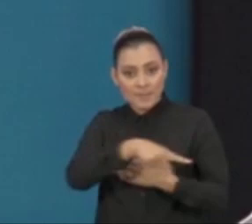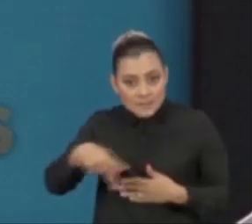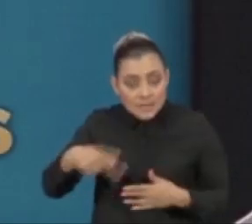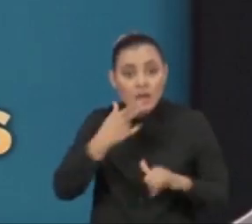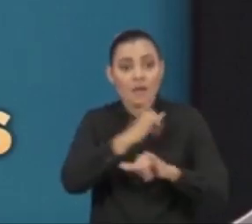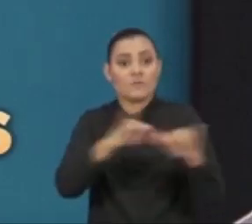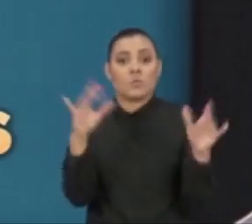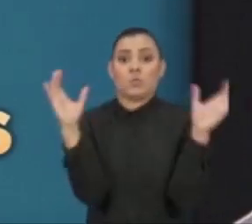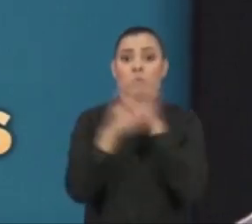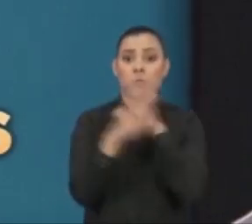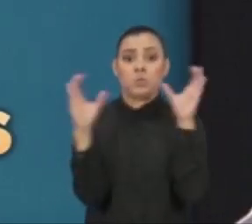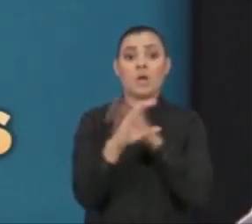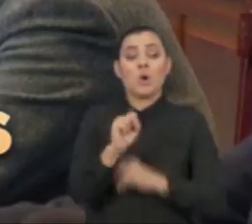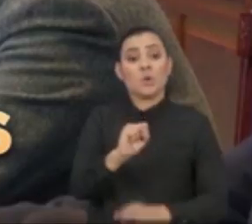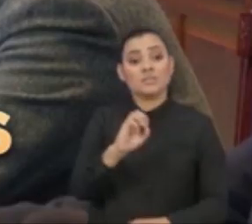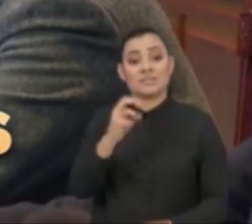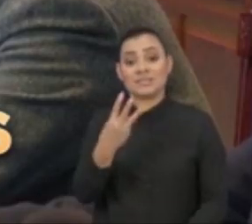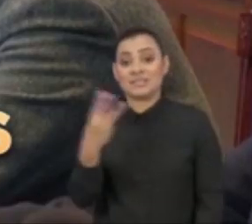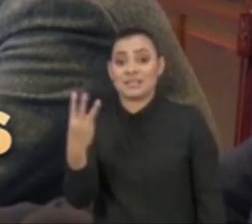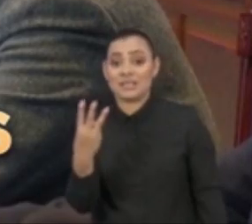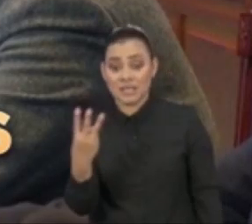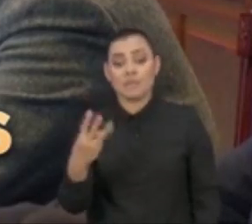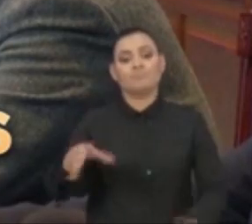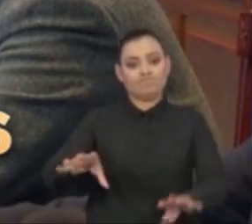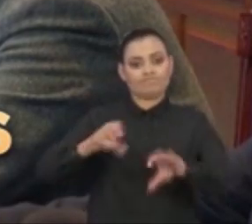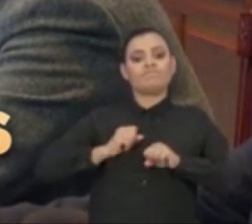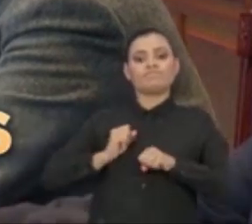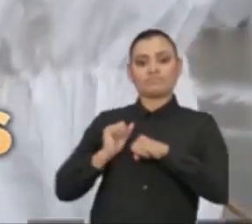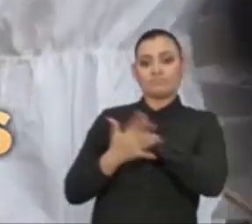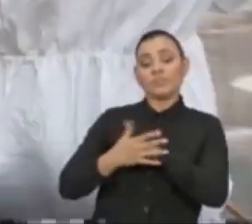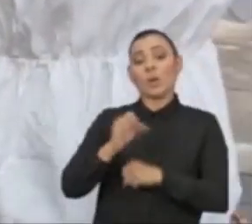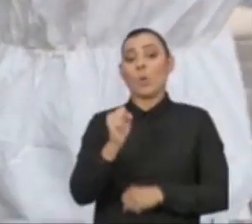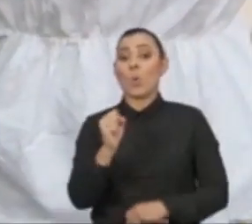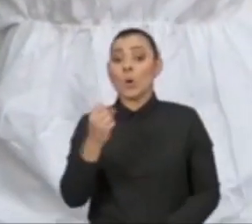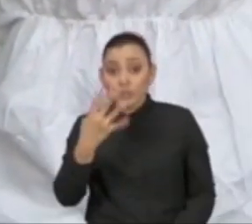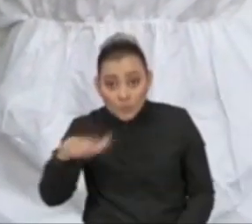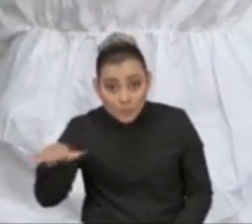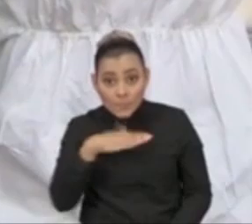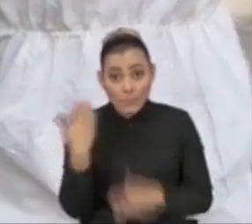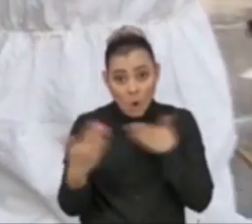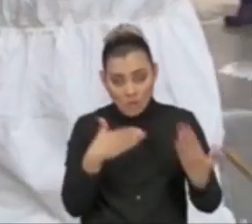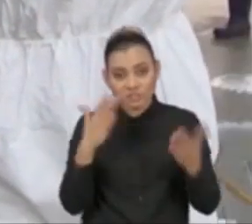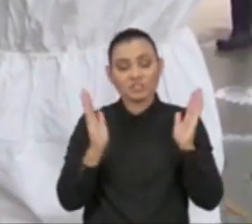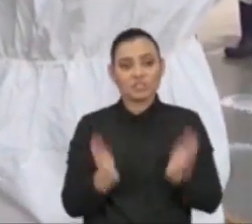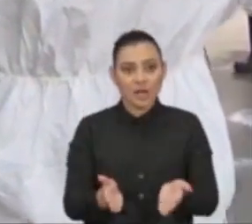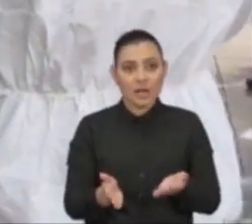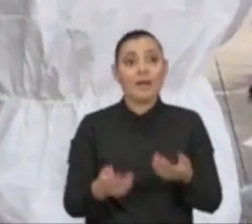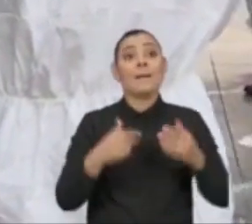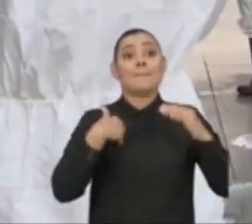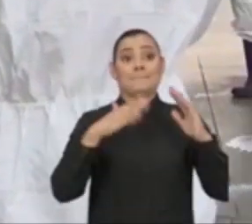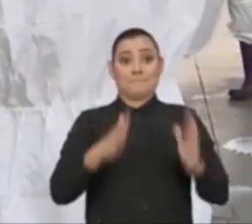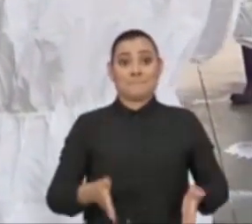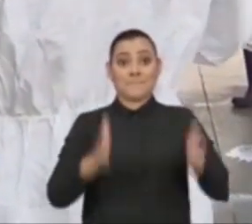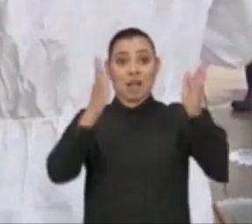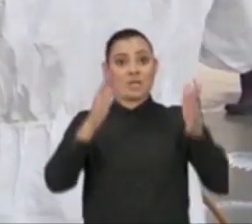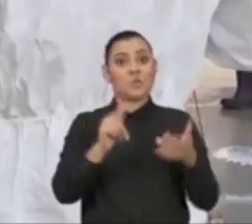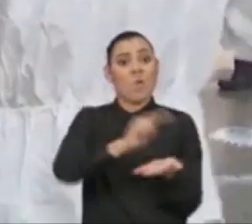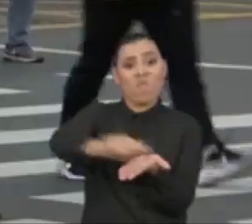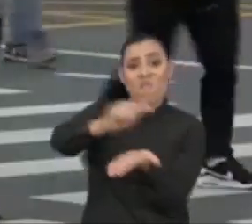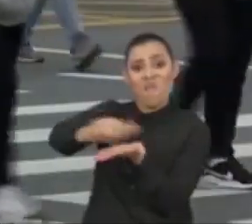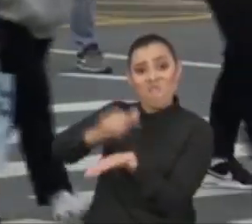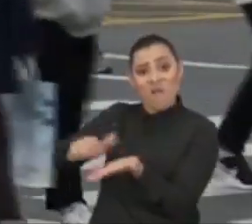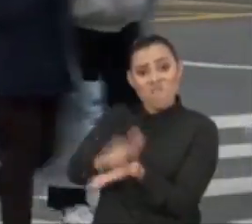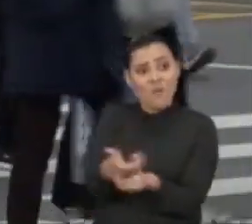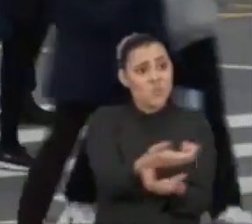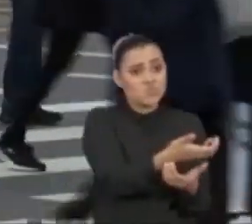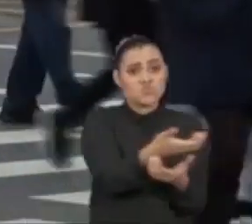alerta máximo. São 833 casos e 8 mortes. O prédio do parlamento foi fechado para desinfecção. E